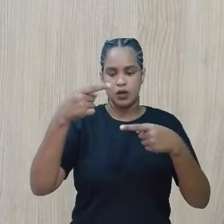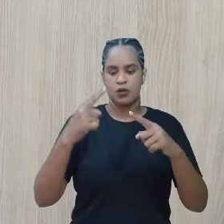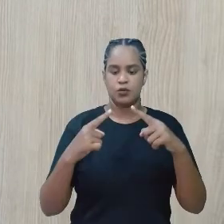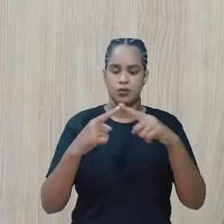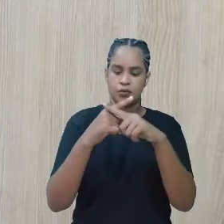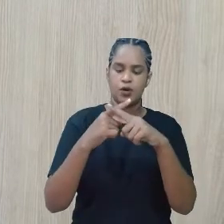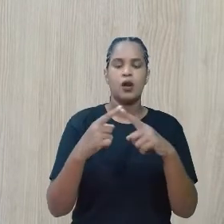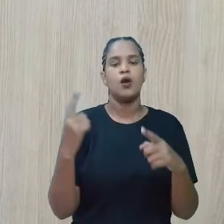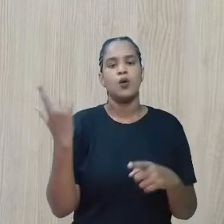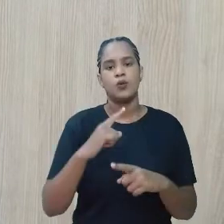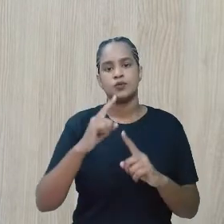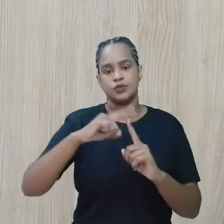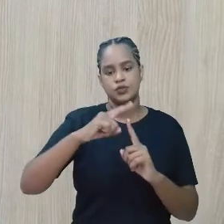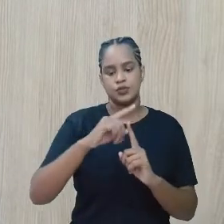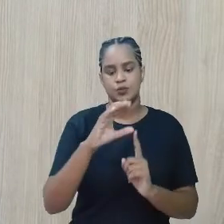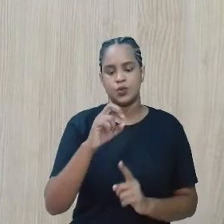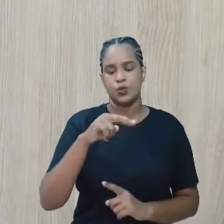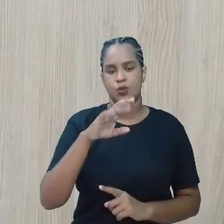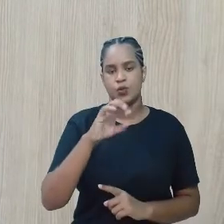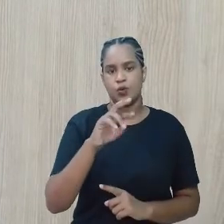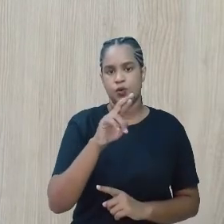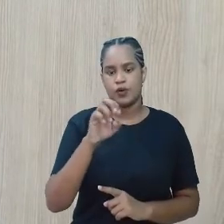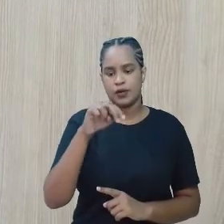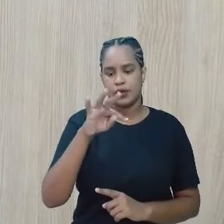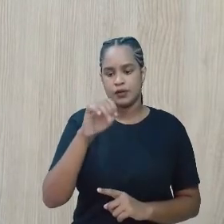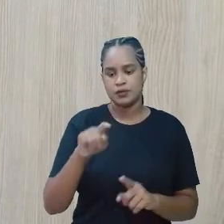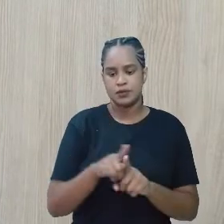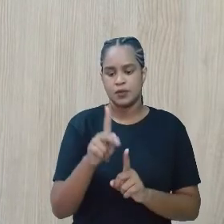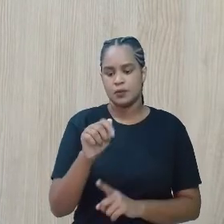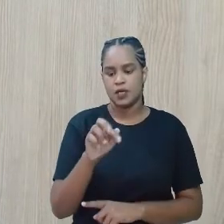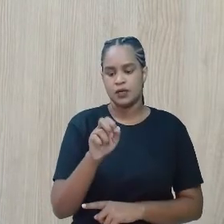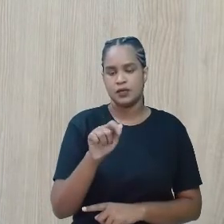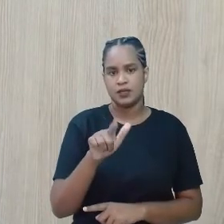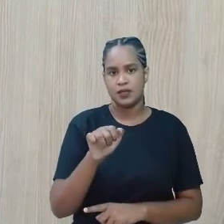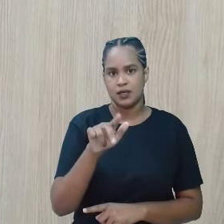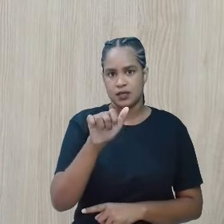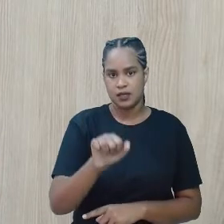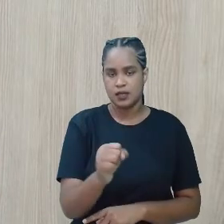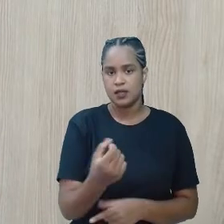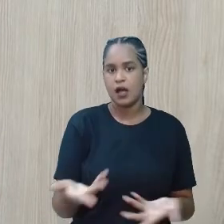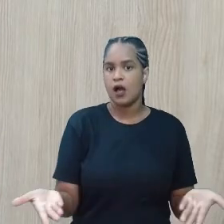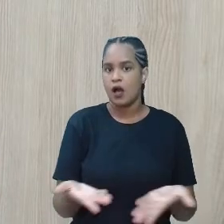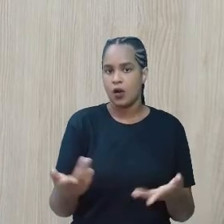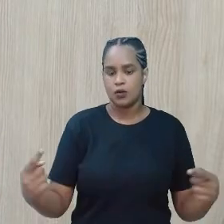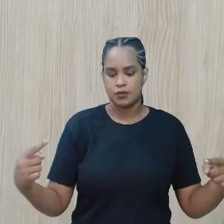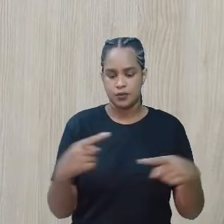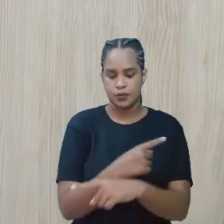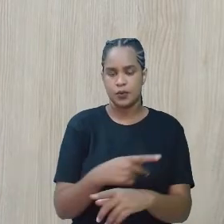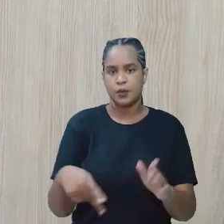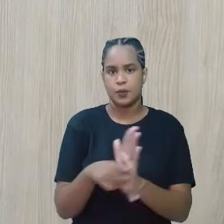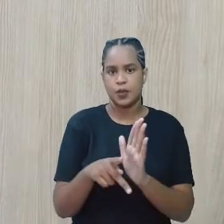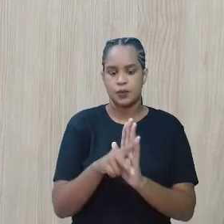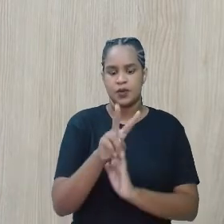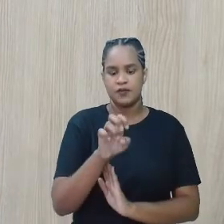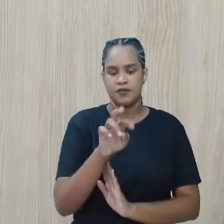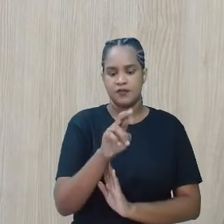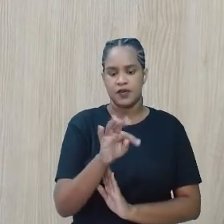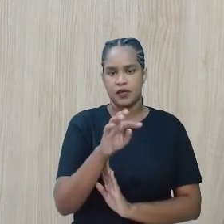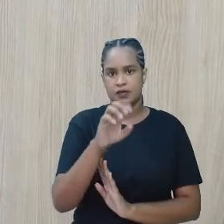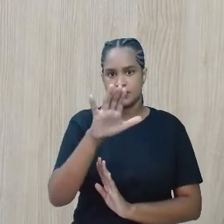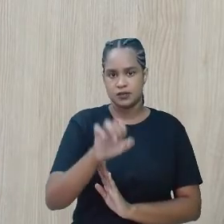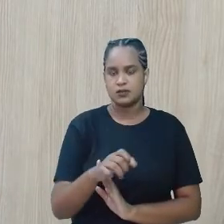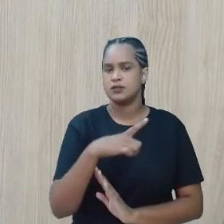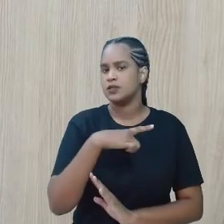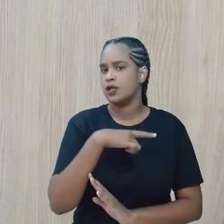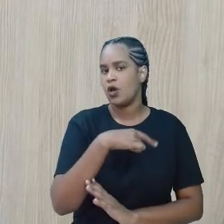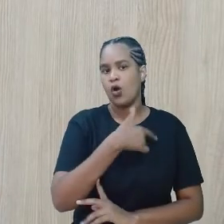conseguiu classificar em concorrentes ou paralelas. Agora a gente está observando ângulos opostos pelo vértice, então aí a gente já tem outras